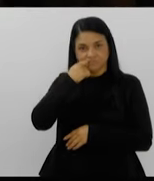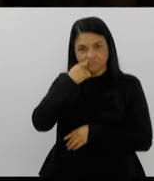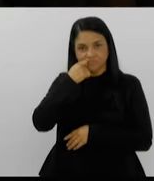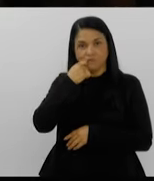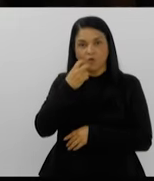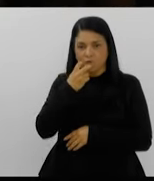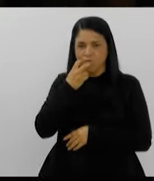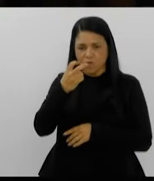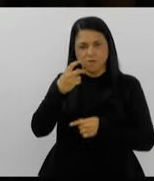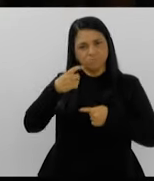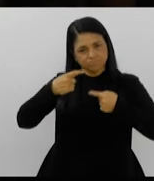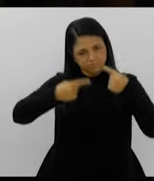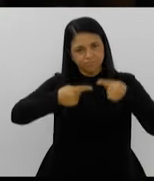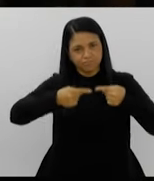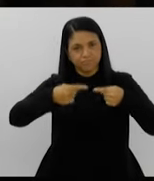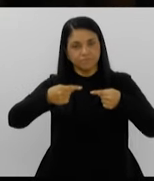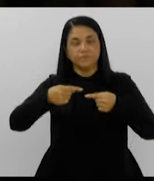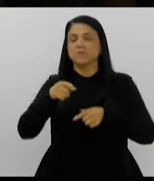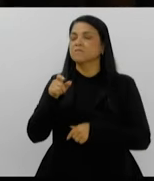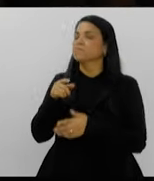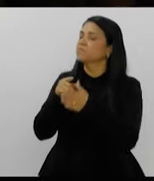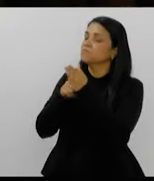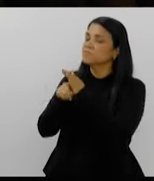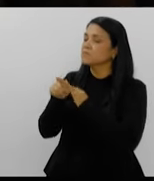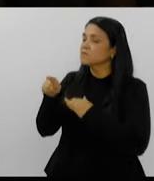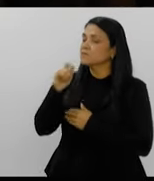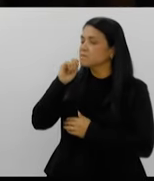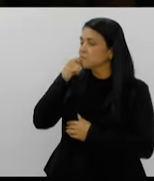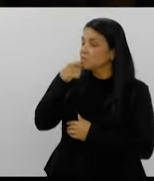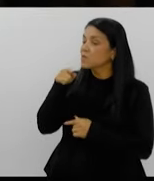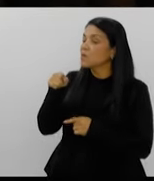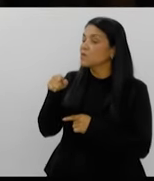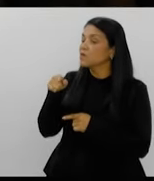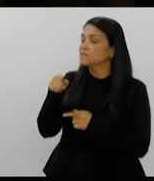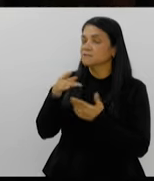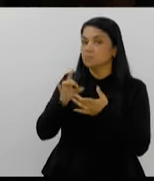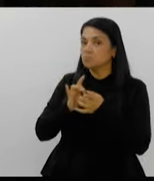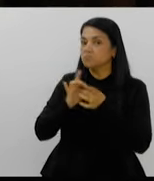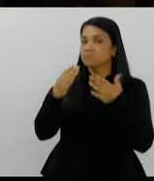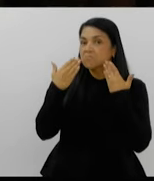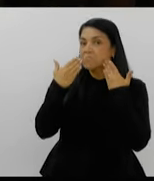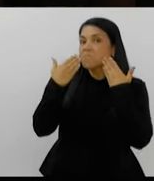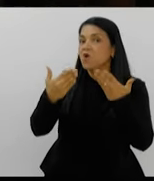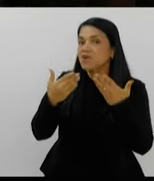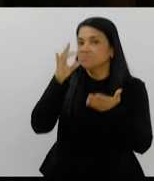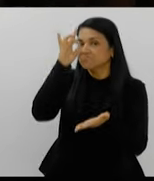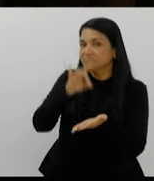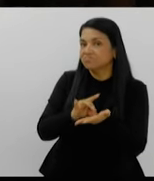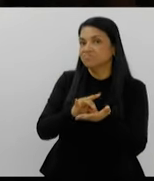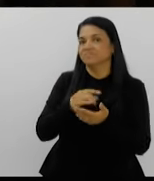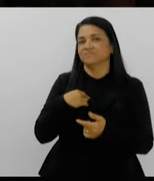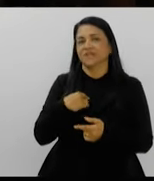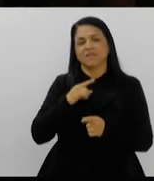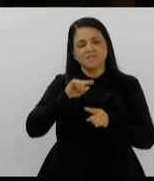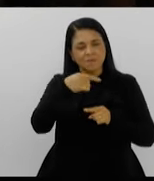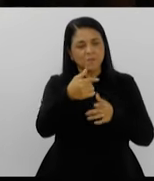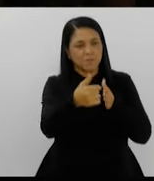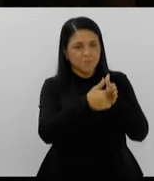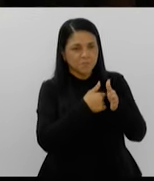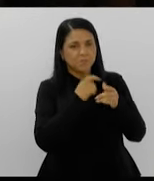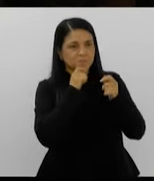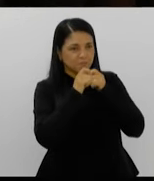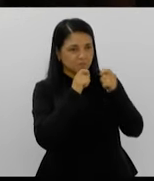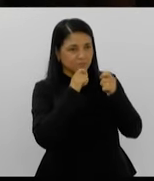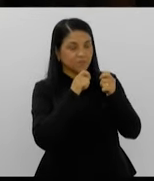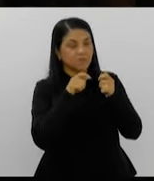falei: Eduardo Paes, por que você não sai do armário? E aí depois eu fui questionado por jornalistas se eu estava me referindo